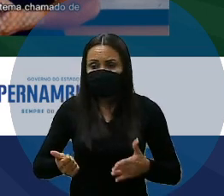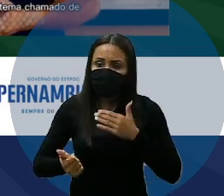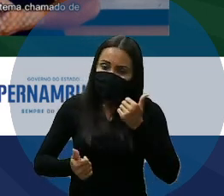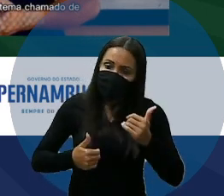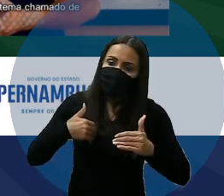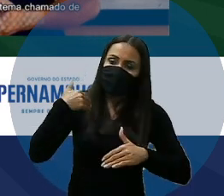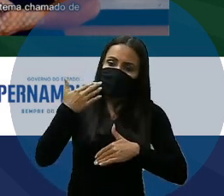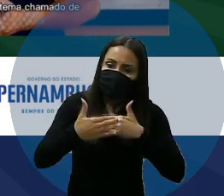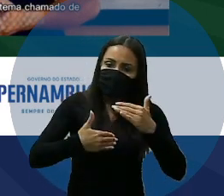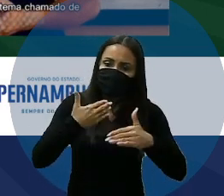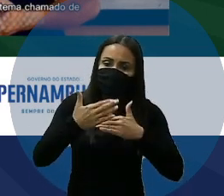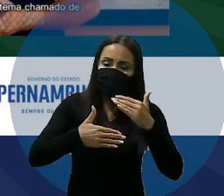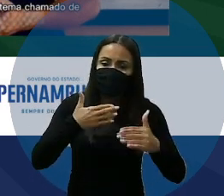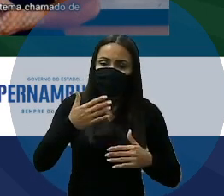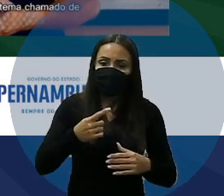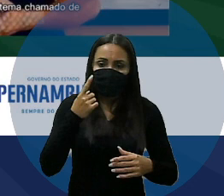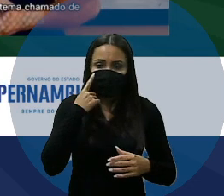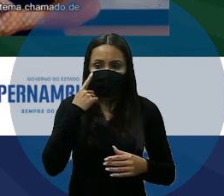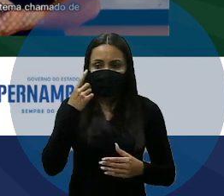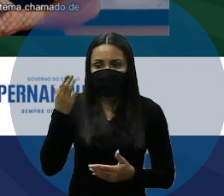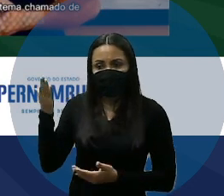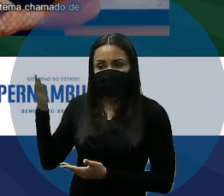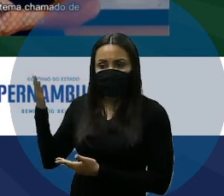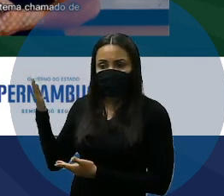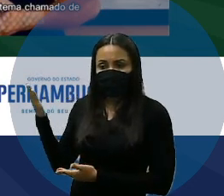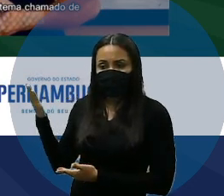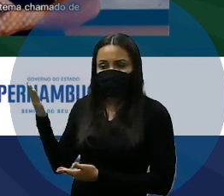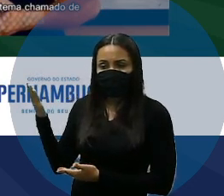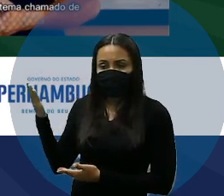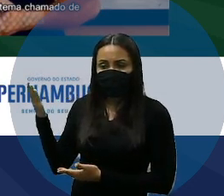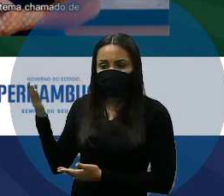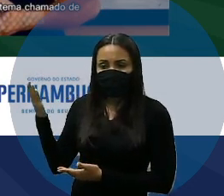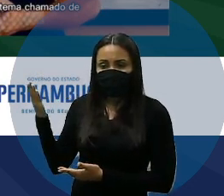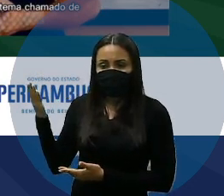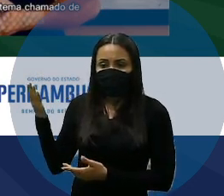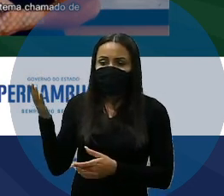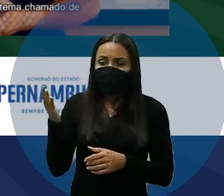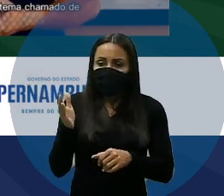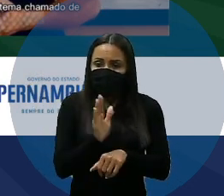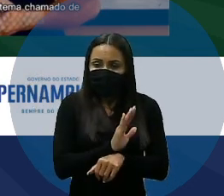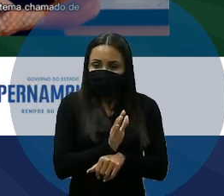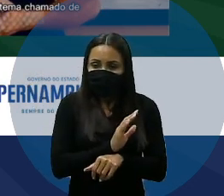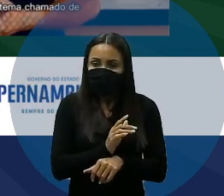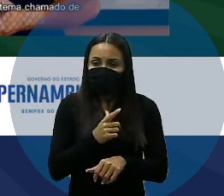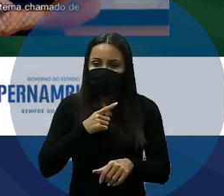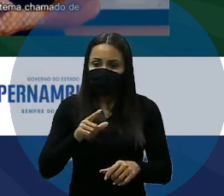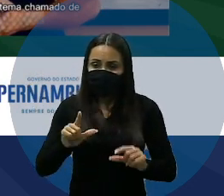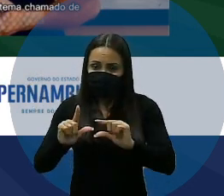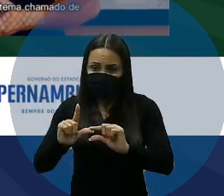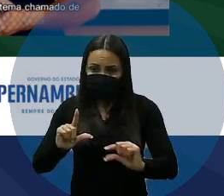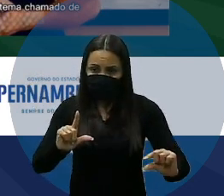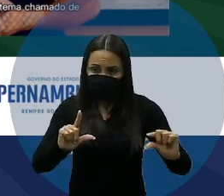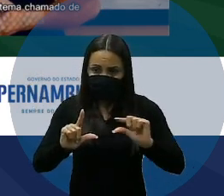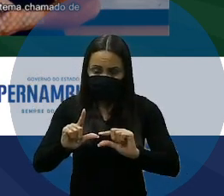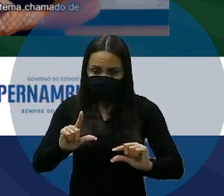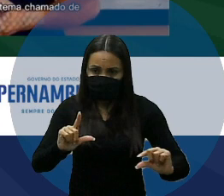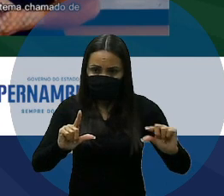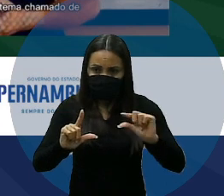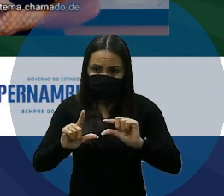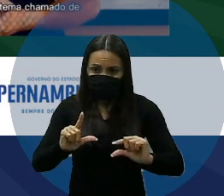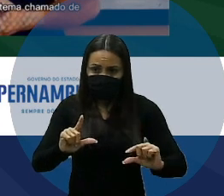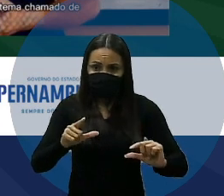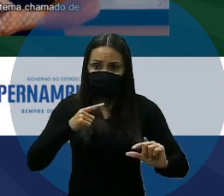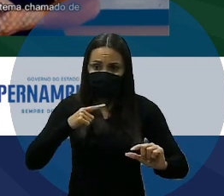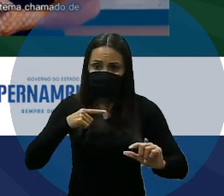inclusive agora vocês podem ver aí que o vídeo traz, além da legenda, também traz aí a interpretação em Libras,